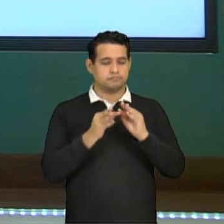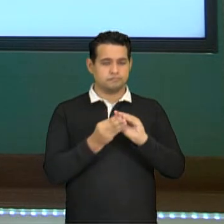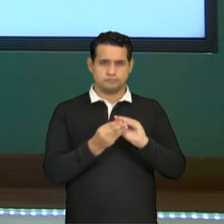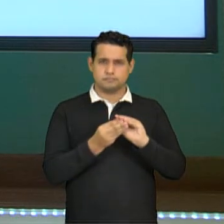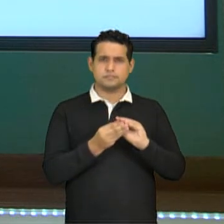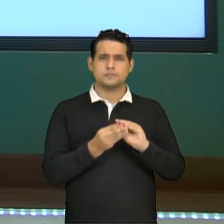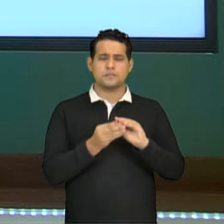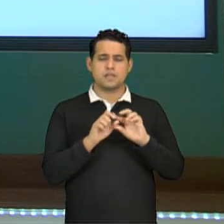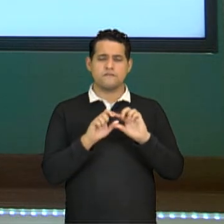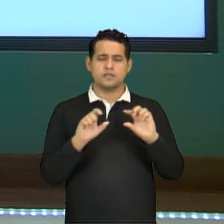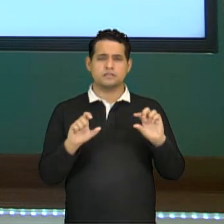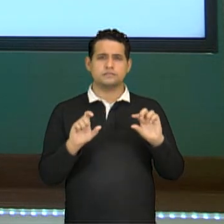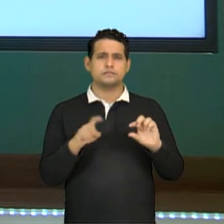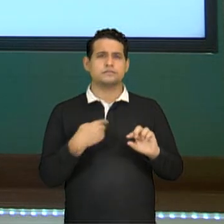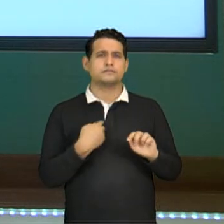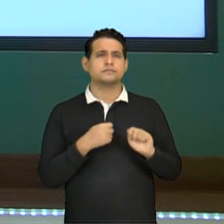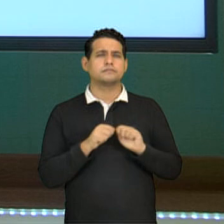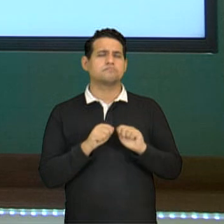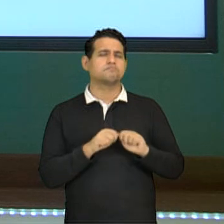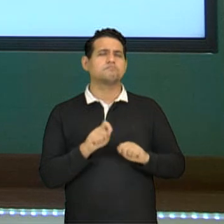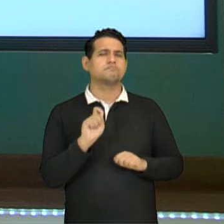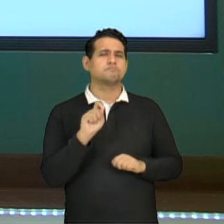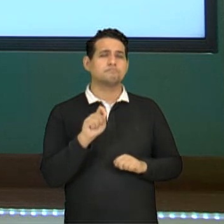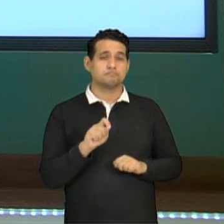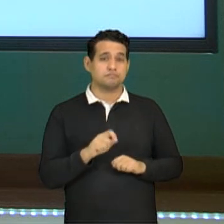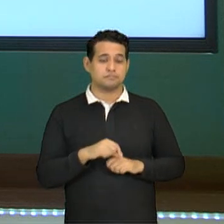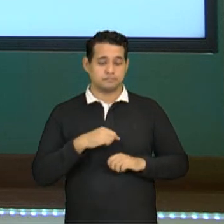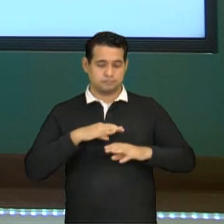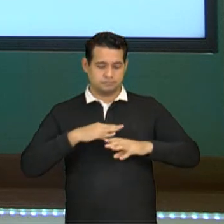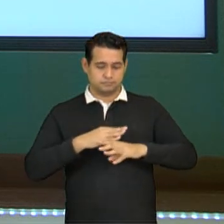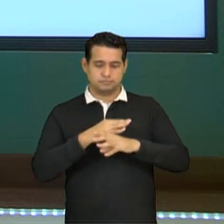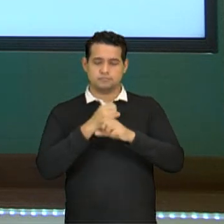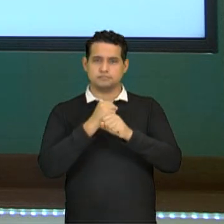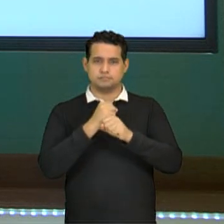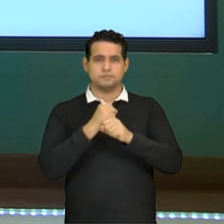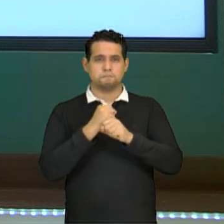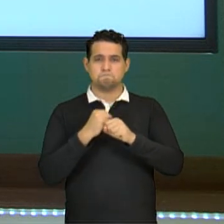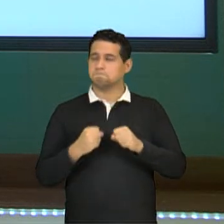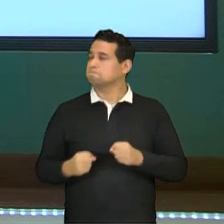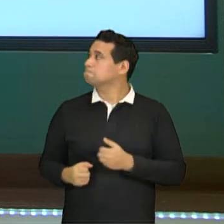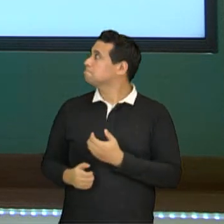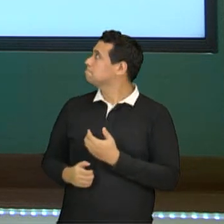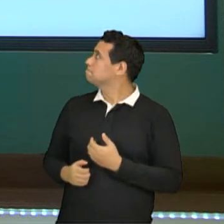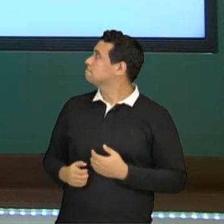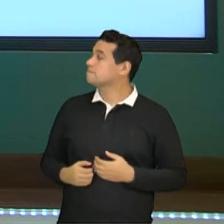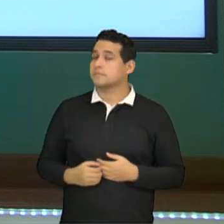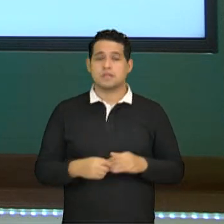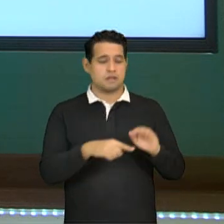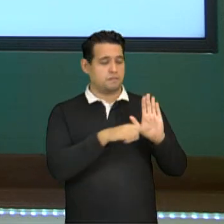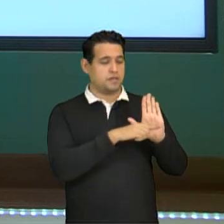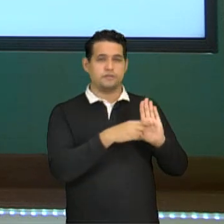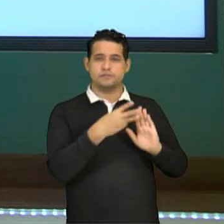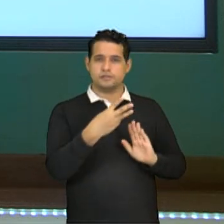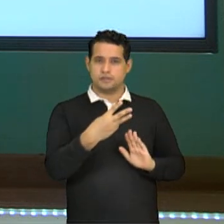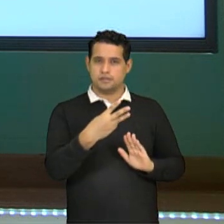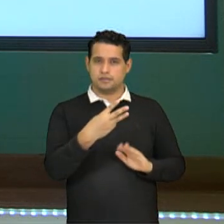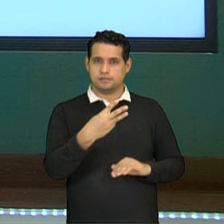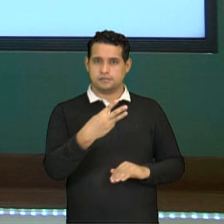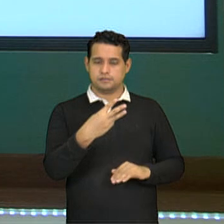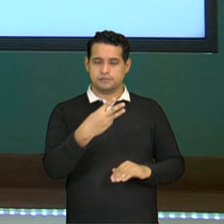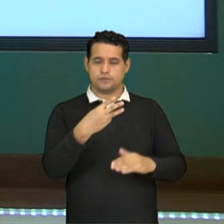essas frações, nós realizaríamos as multiplicações, olha lá, ficaria menos